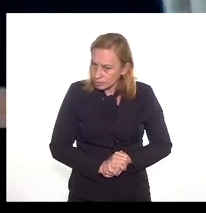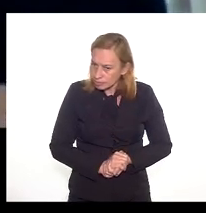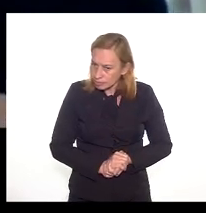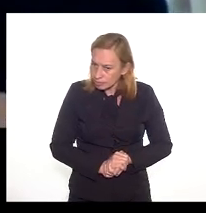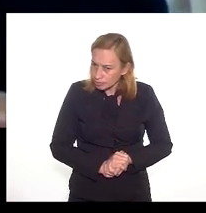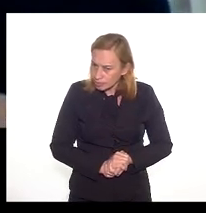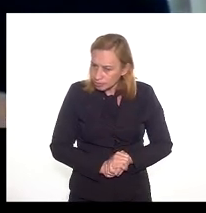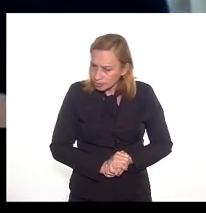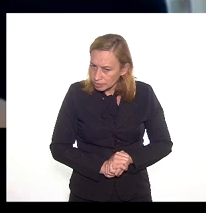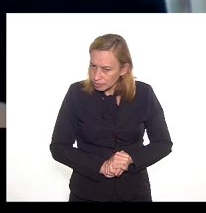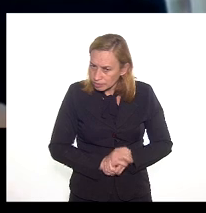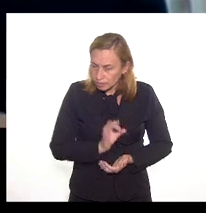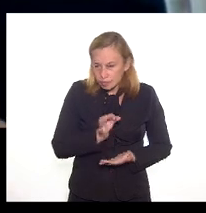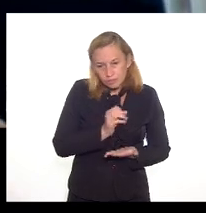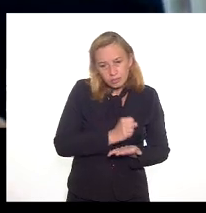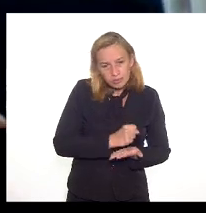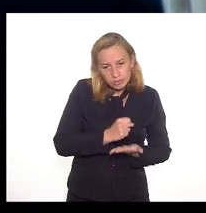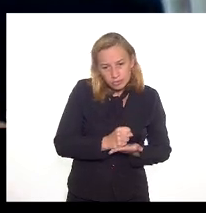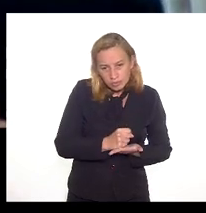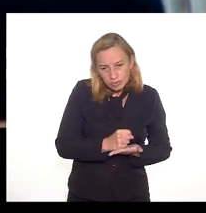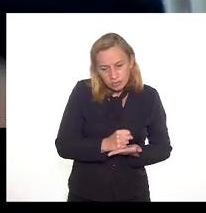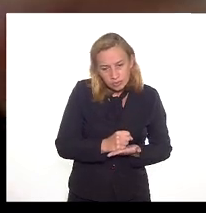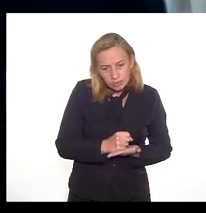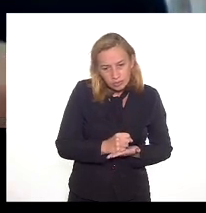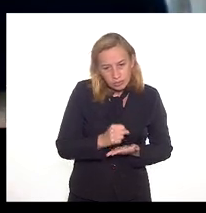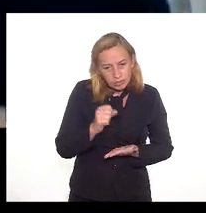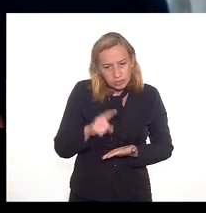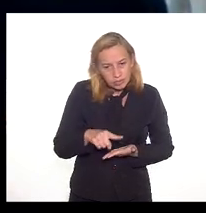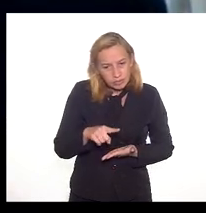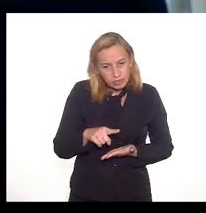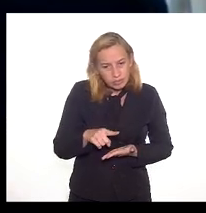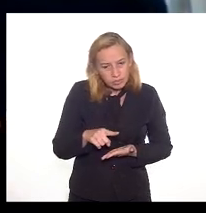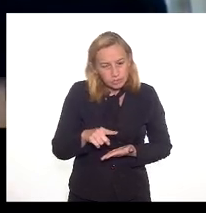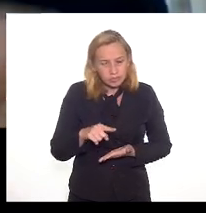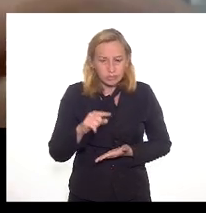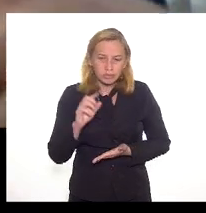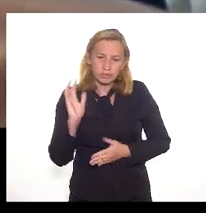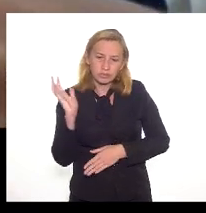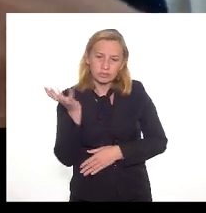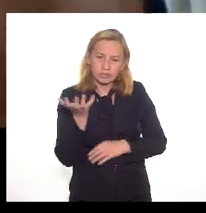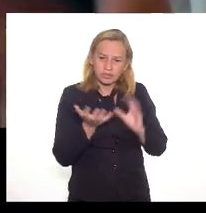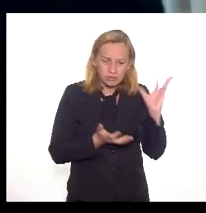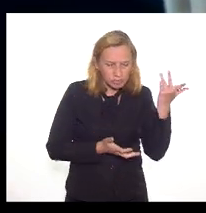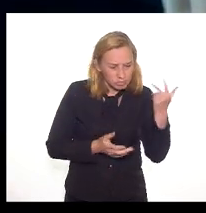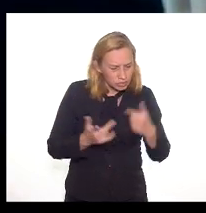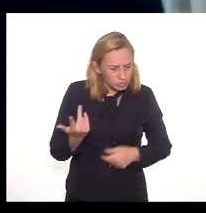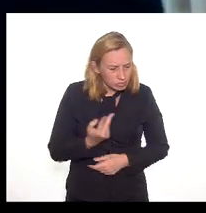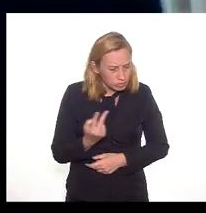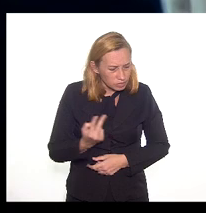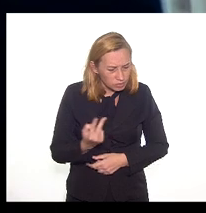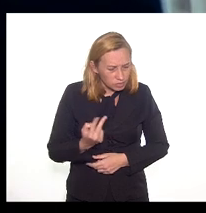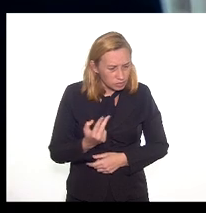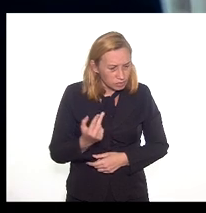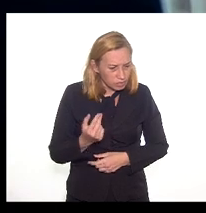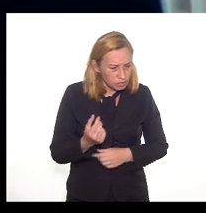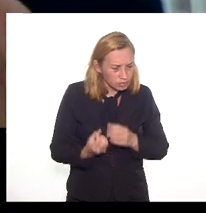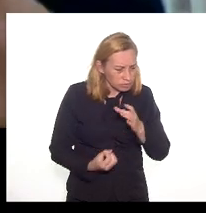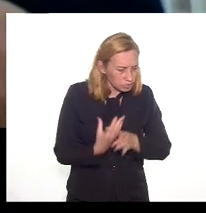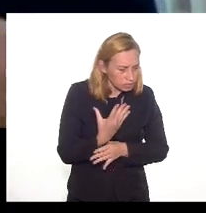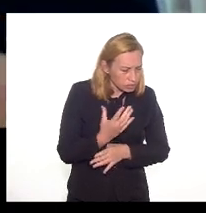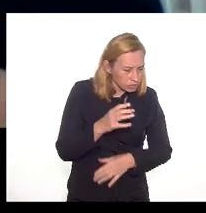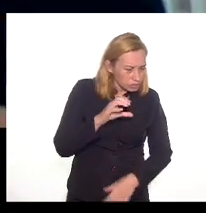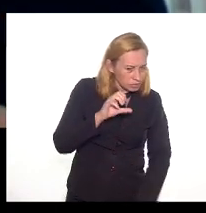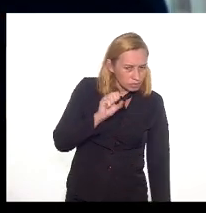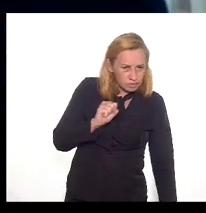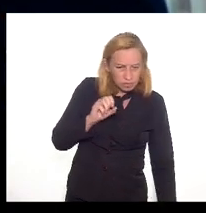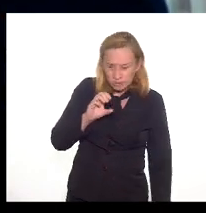Atualmente, a gente tem aí um contrato que ele é um meio termo entre os dois, e a fabricante do FPSO,